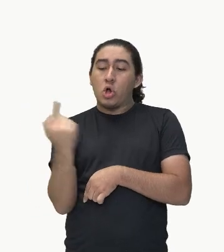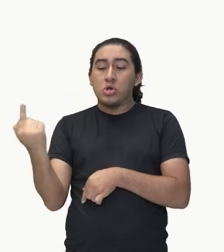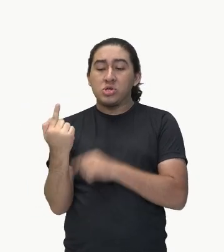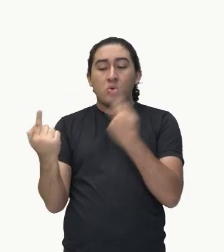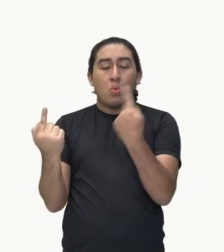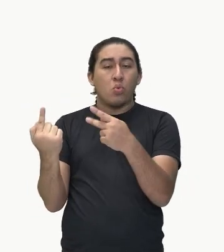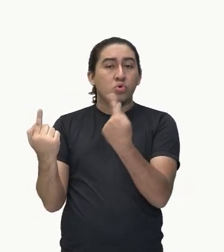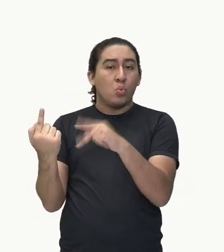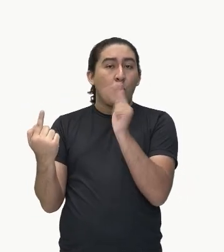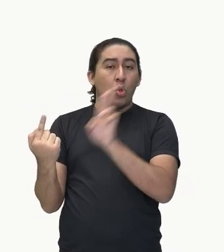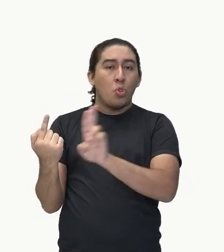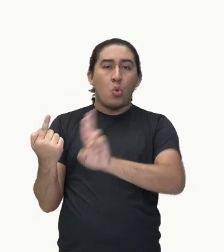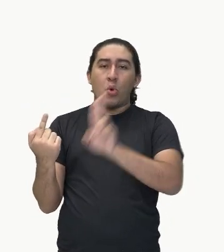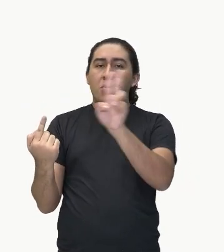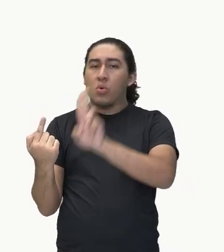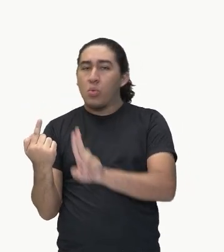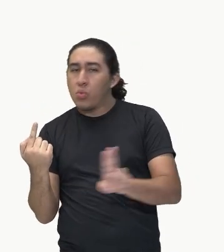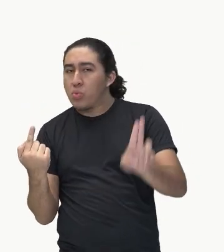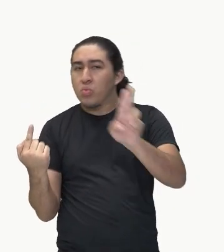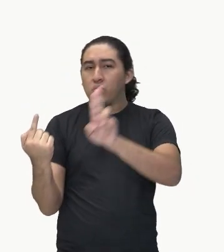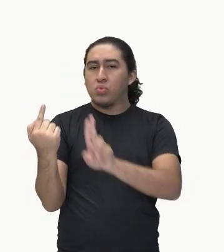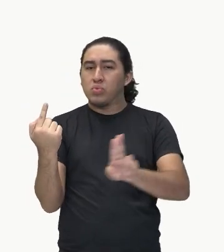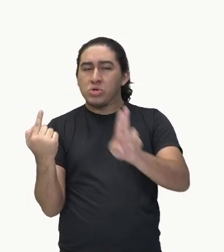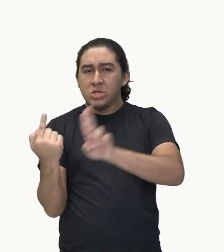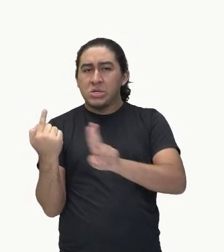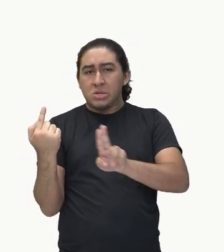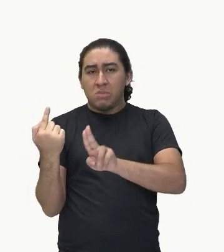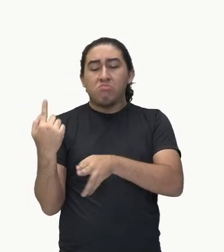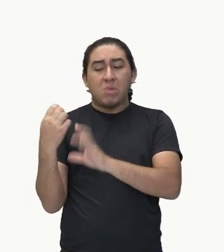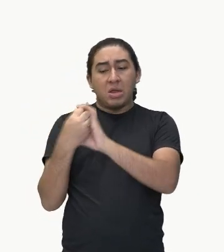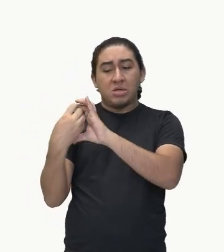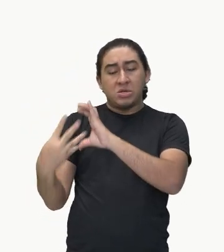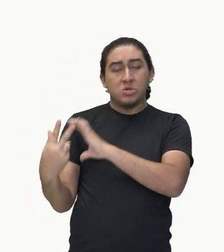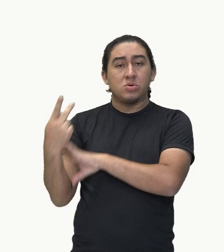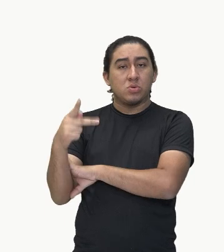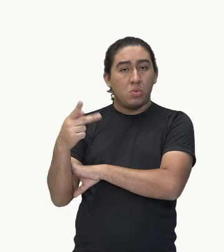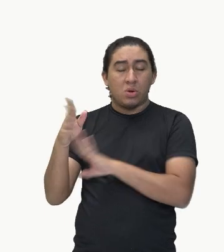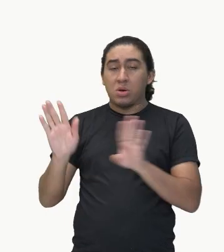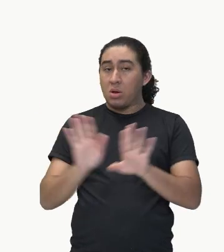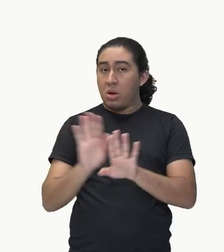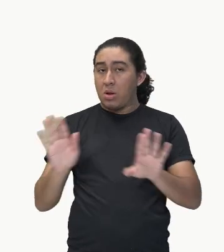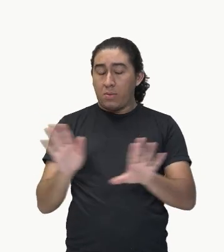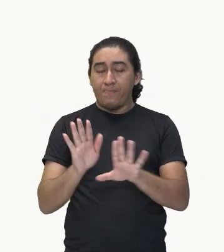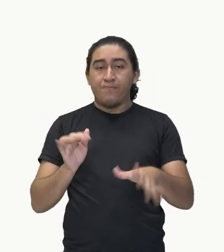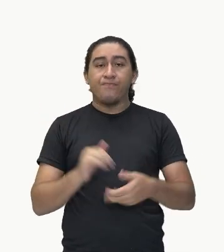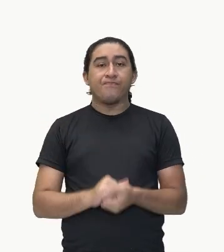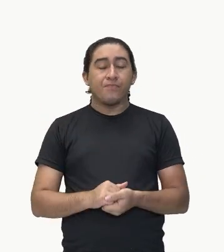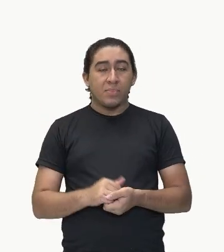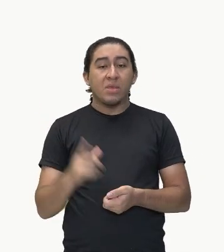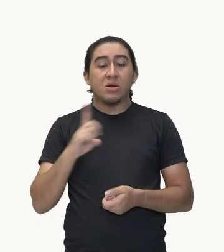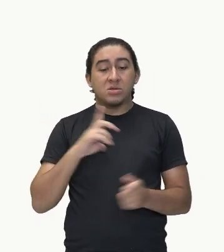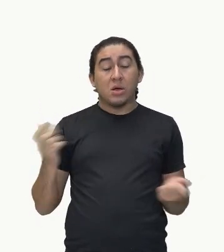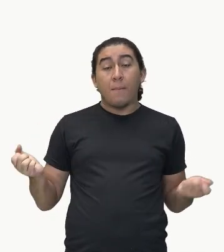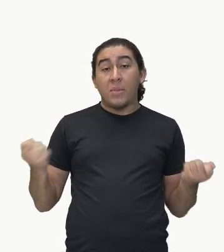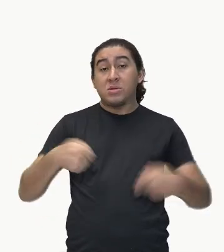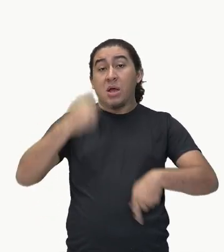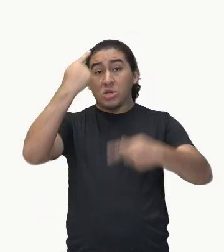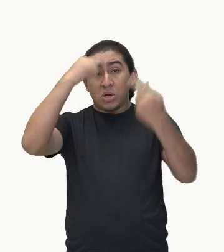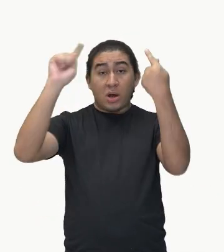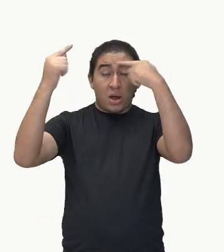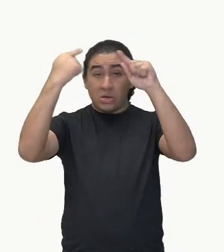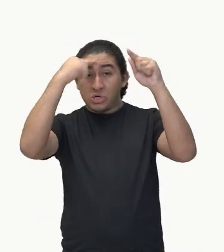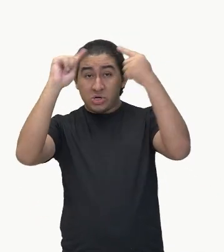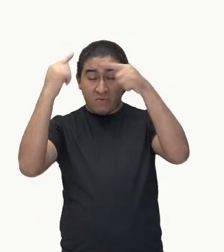estilo particular e próprio, aquilo que ele reconhecia como característico seu. Ele tinha uma capacidade criativa e